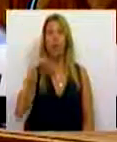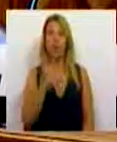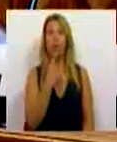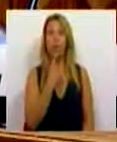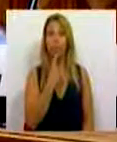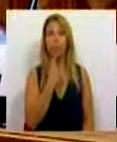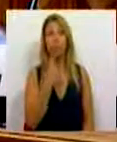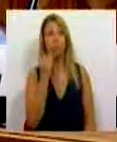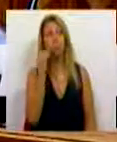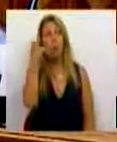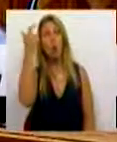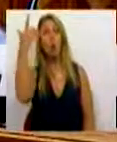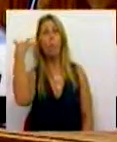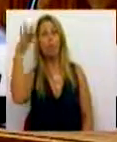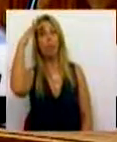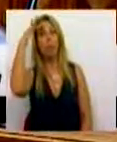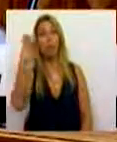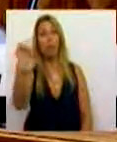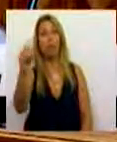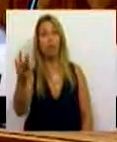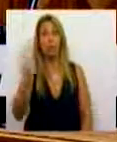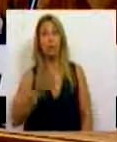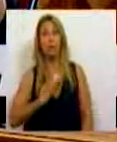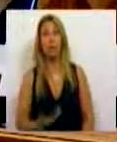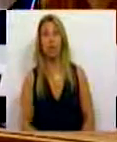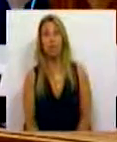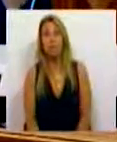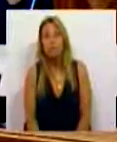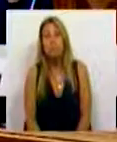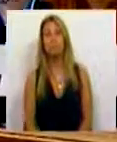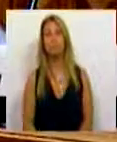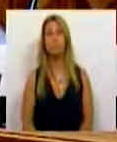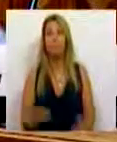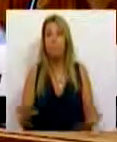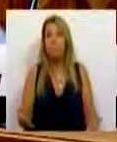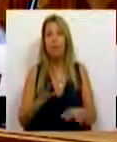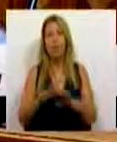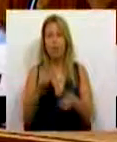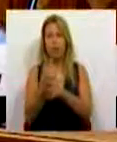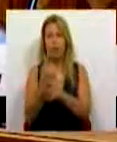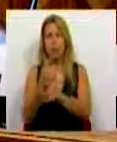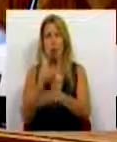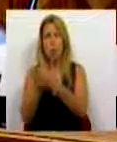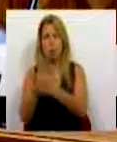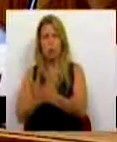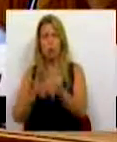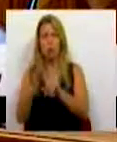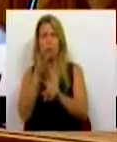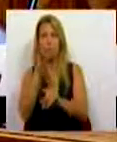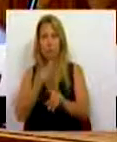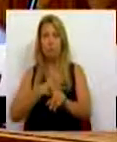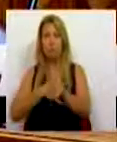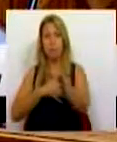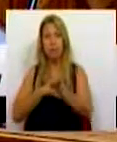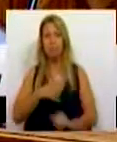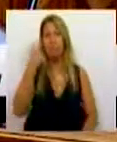nós temos grandes dificuldades em compreender a tese do PSD. Já agora, e comentando a última afirmação do Sr. Deputado, não compreendemos a tese do